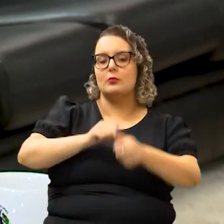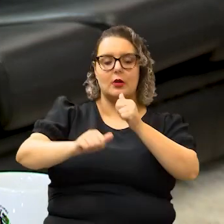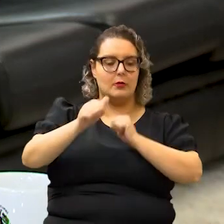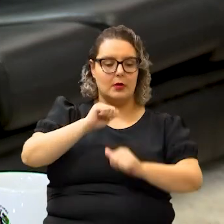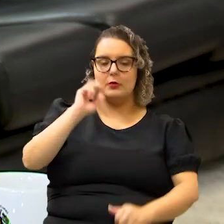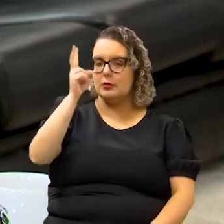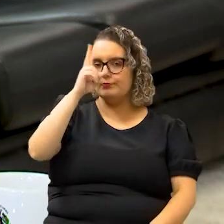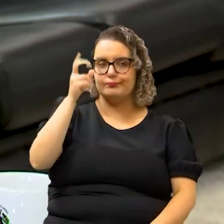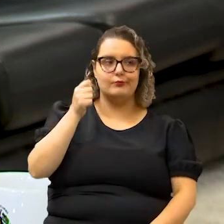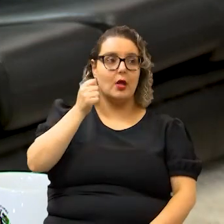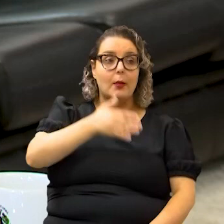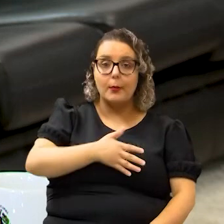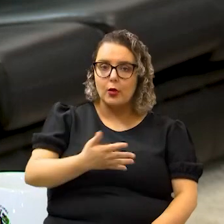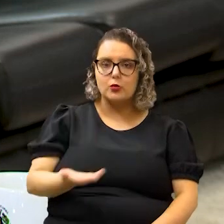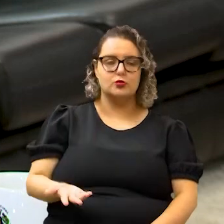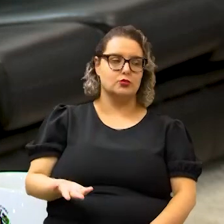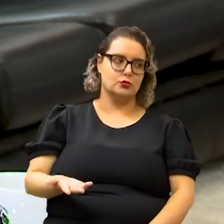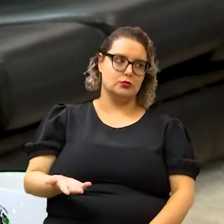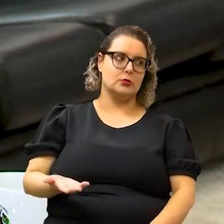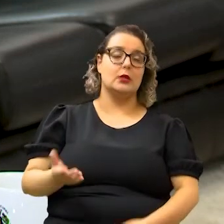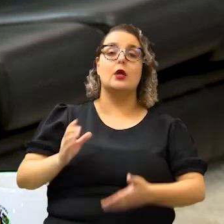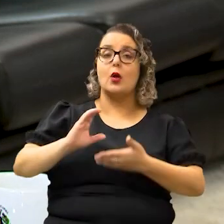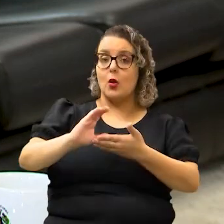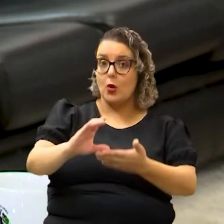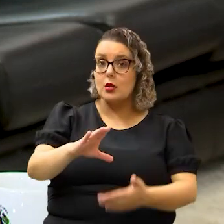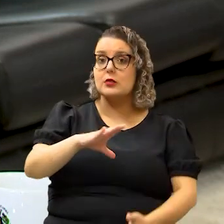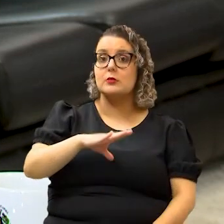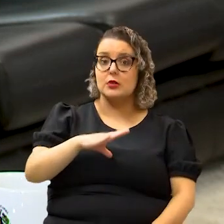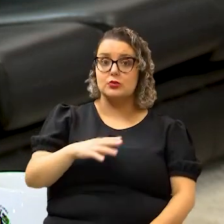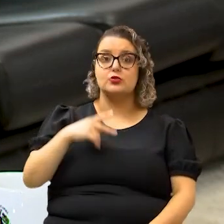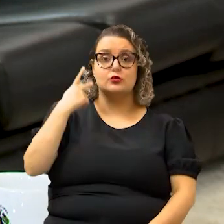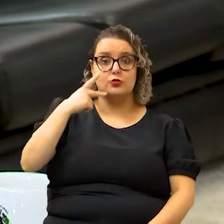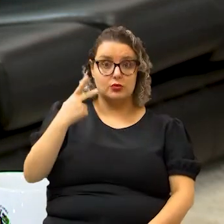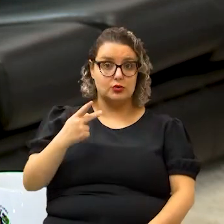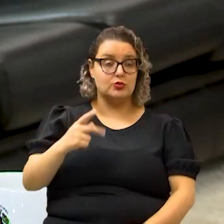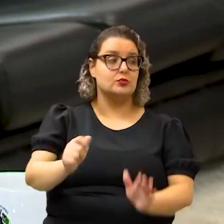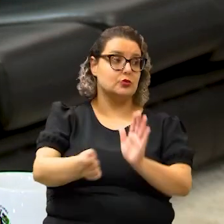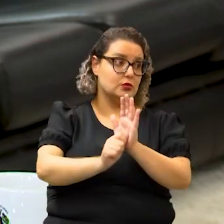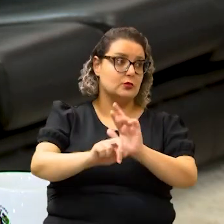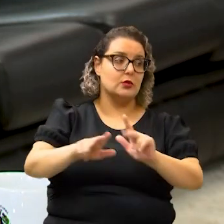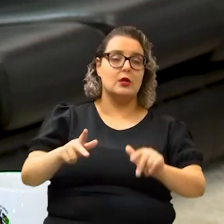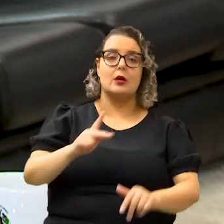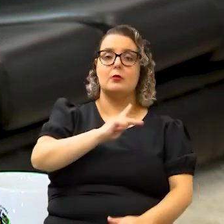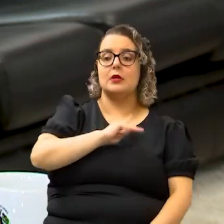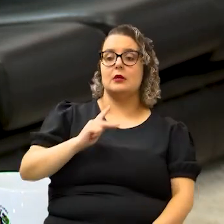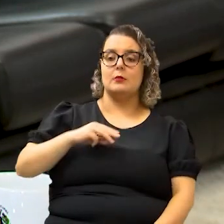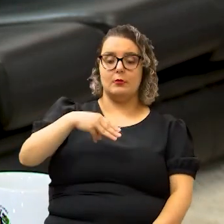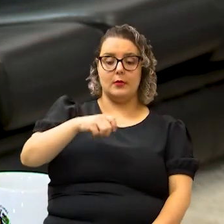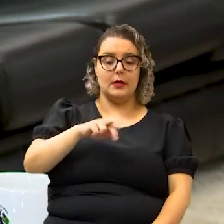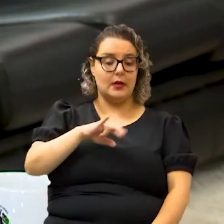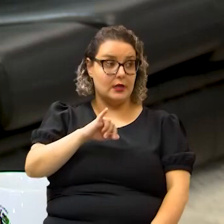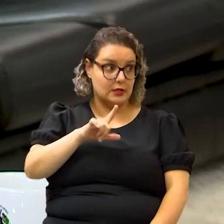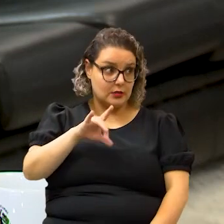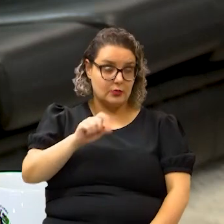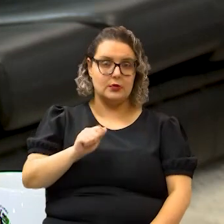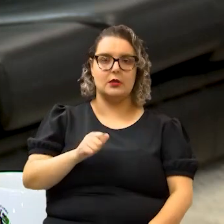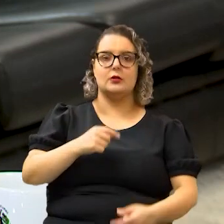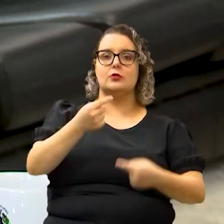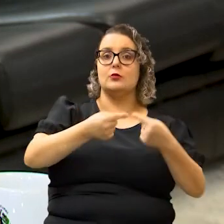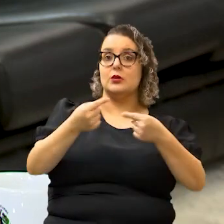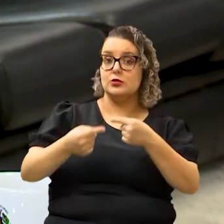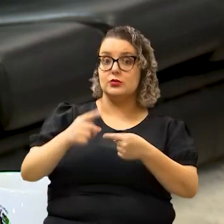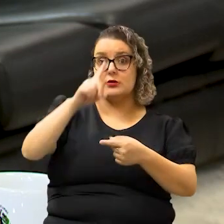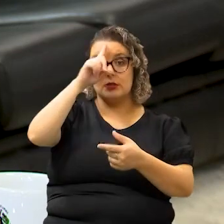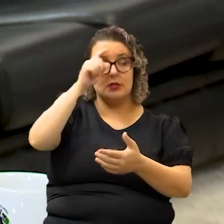consequências do uso ou abuso da bebida alcoólica. Então, o Conselho Municipal de Política sobre Drogas, através de sua presidente Marilda,